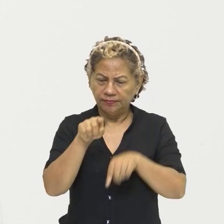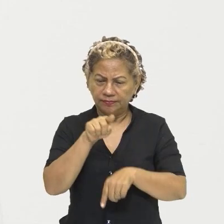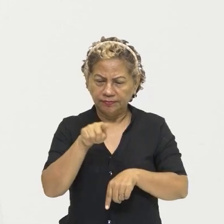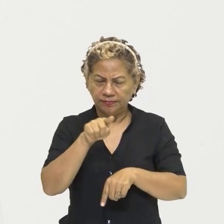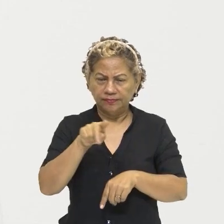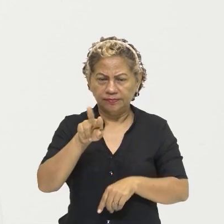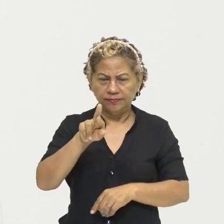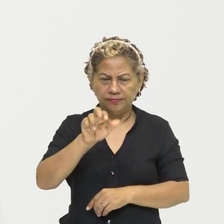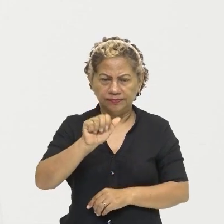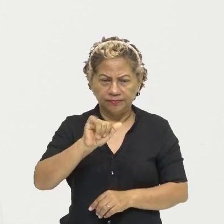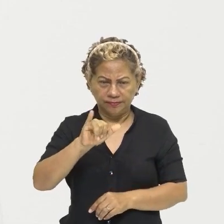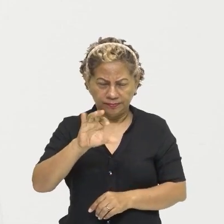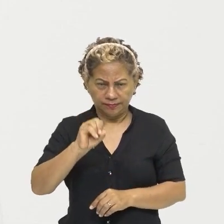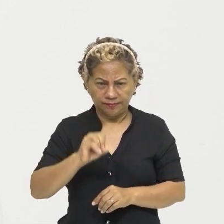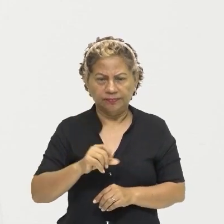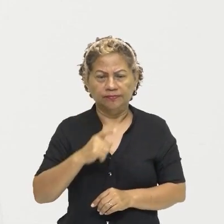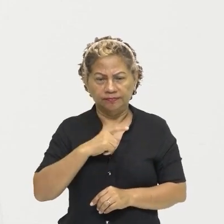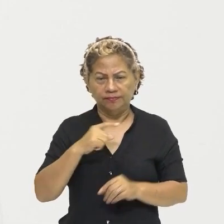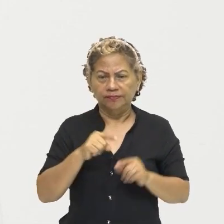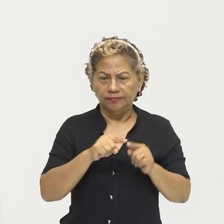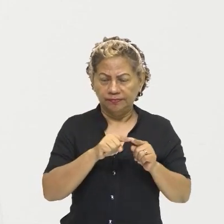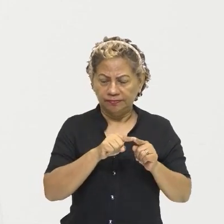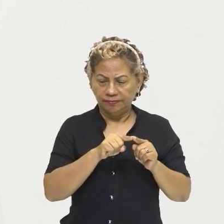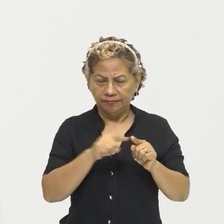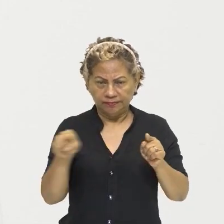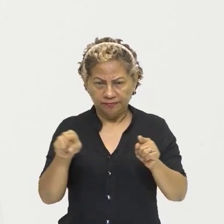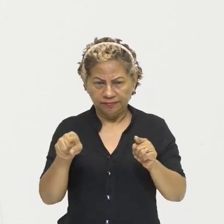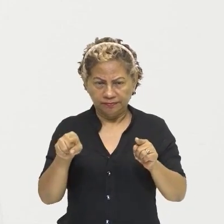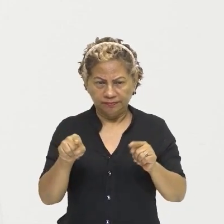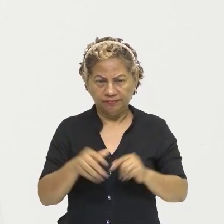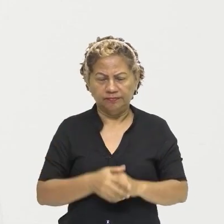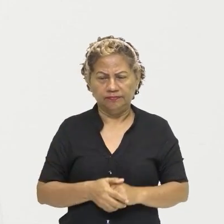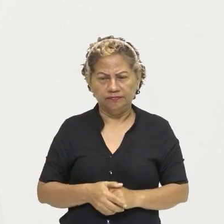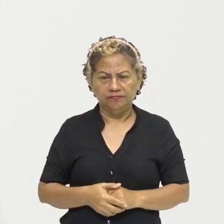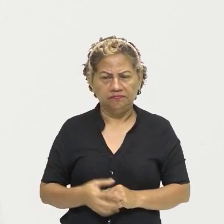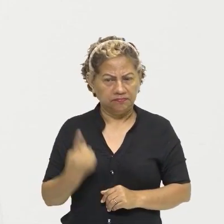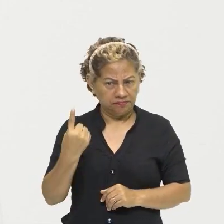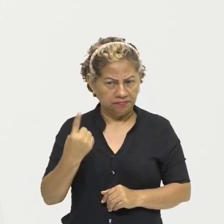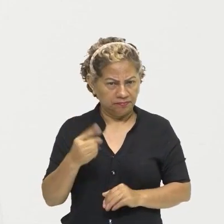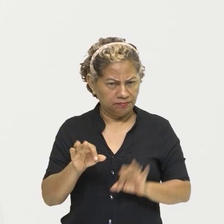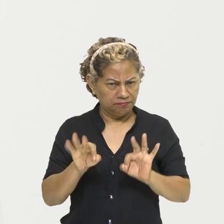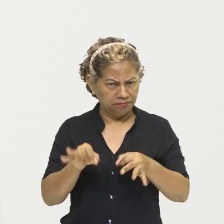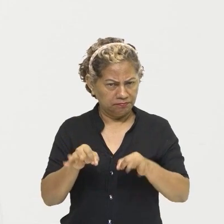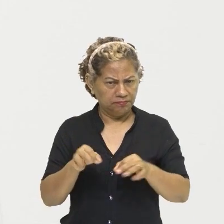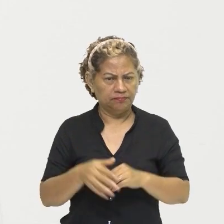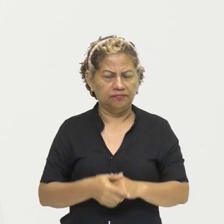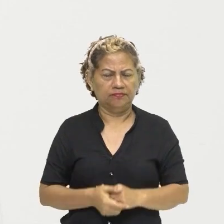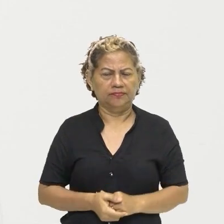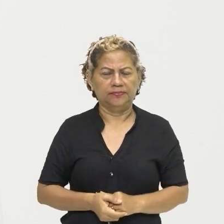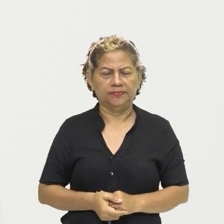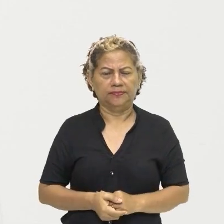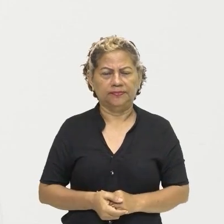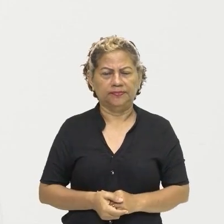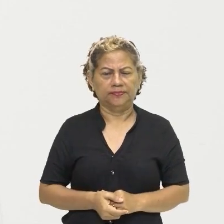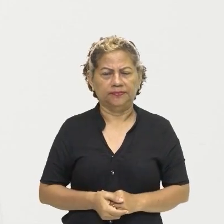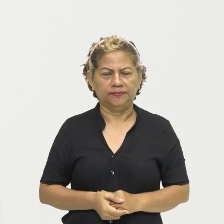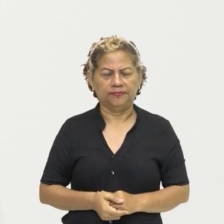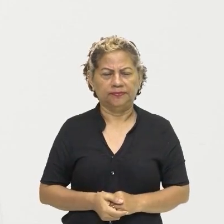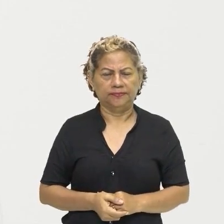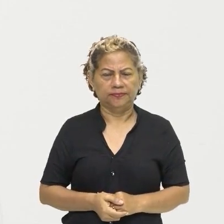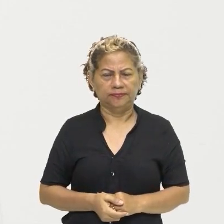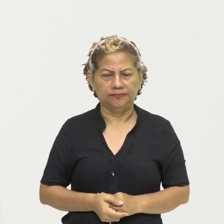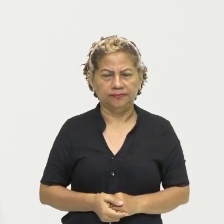E aí, gente, olha só, essa primeira afirmação, ela está correta. Essa primeira afirmação está correta.